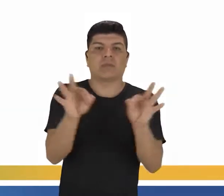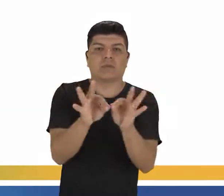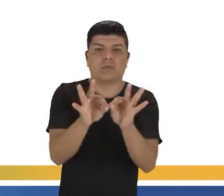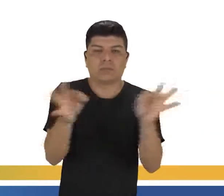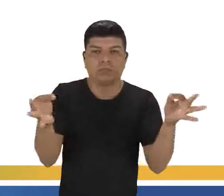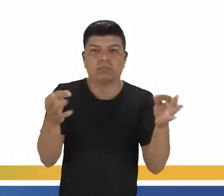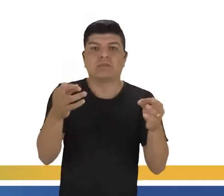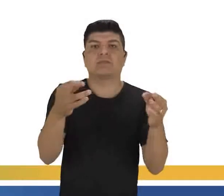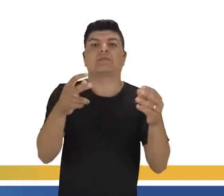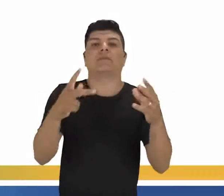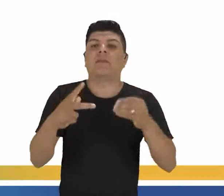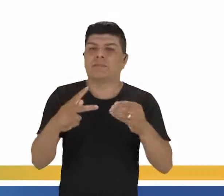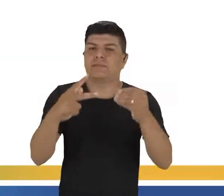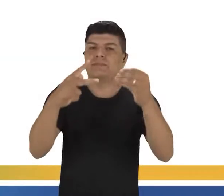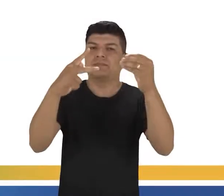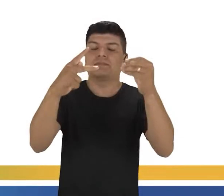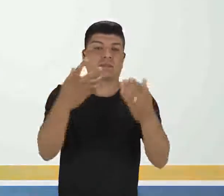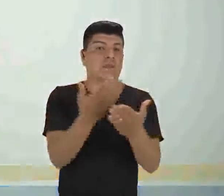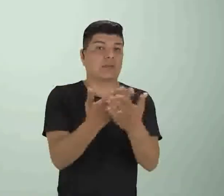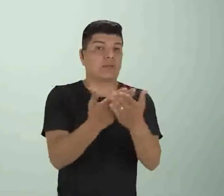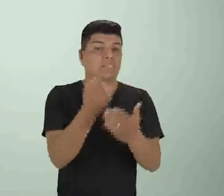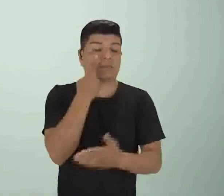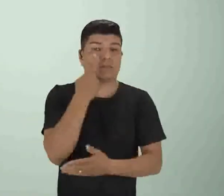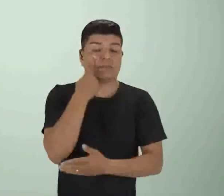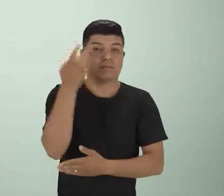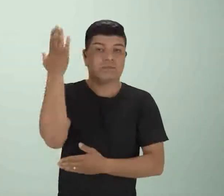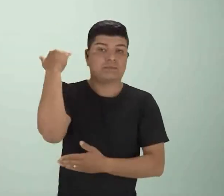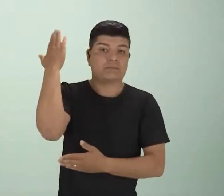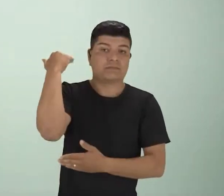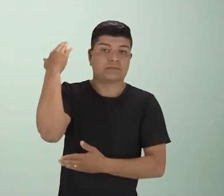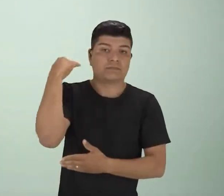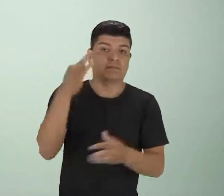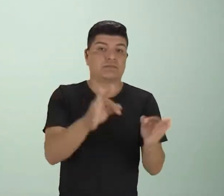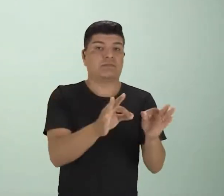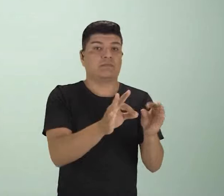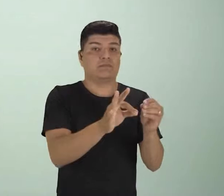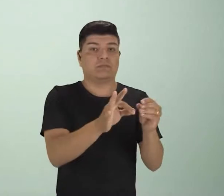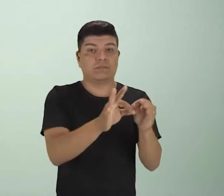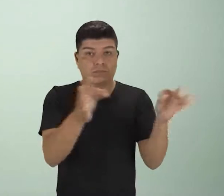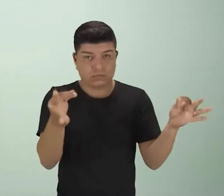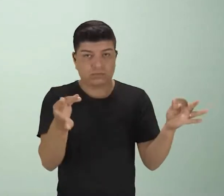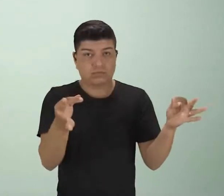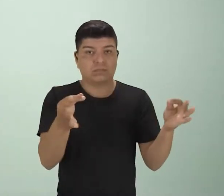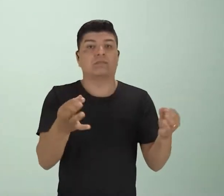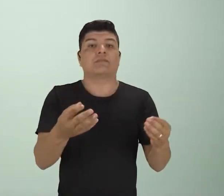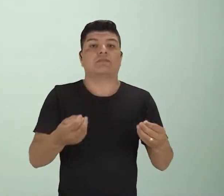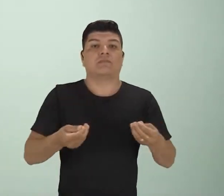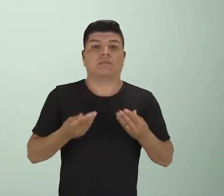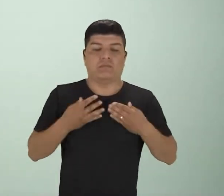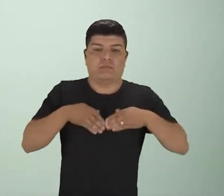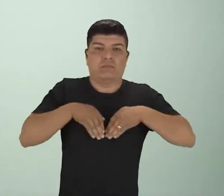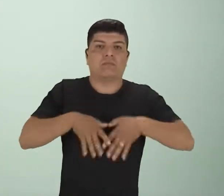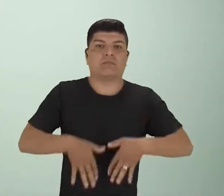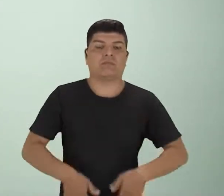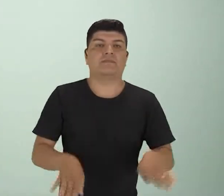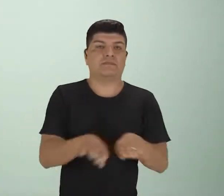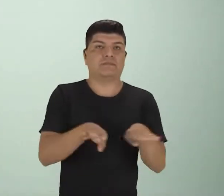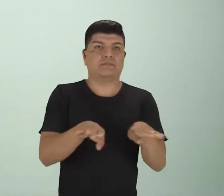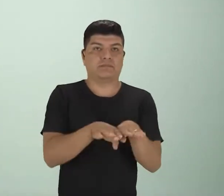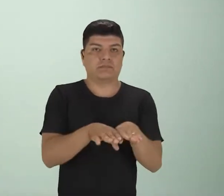né? A gente viu na aula passada a questão da síntese e do metabolismo gênico. Nós vamos